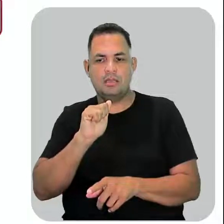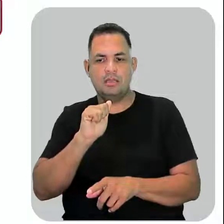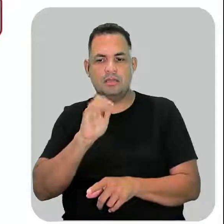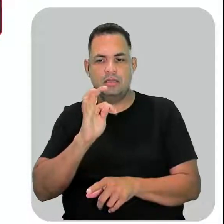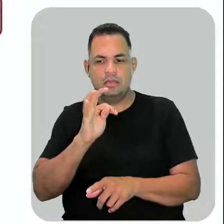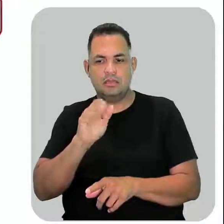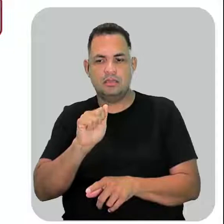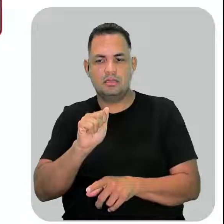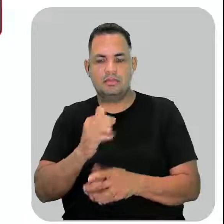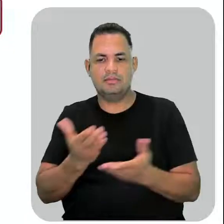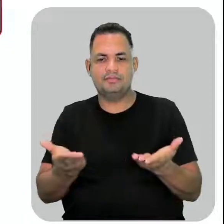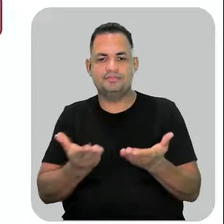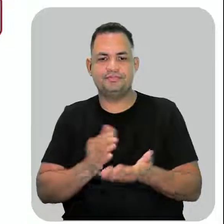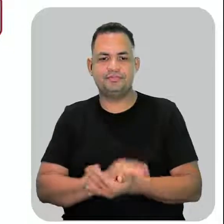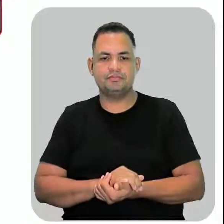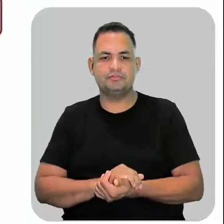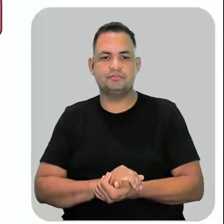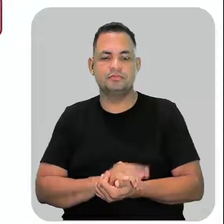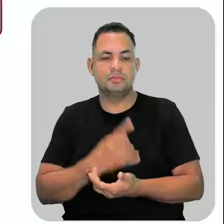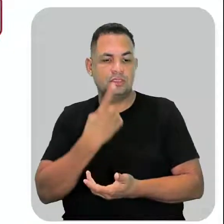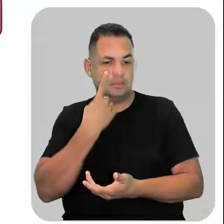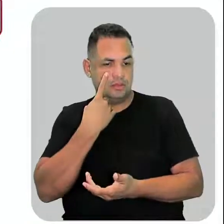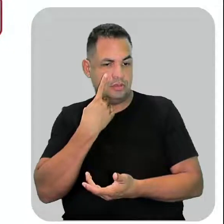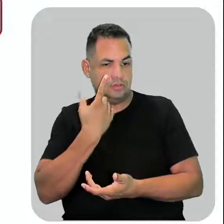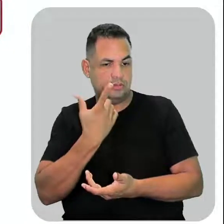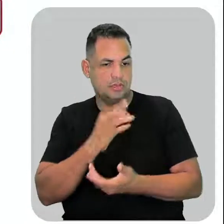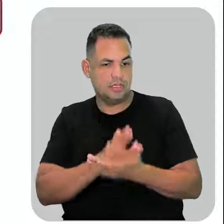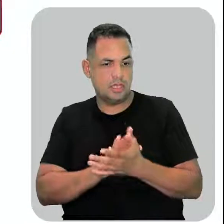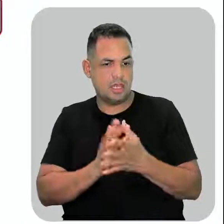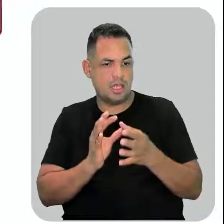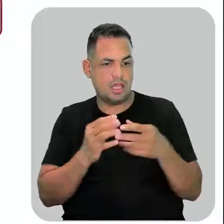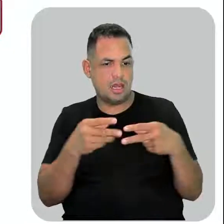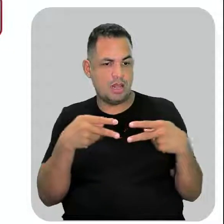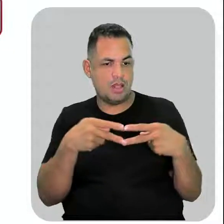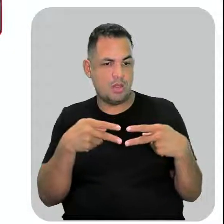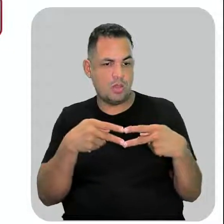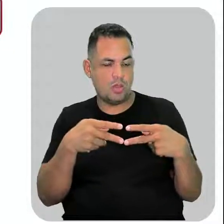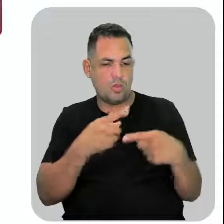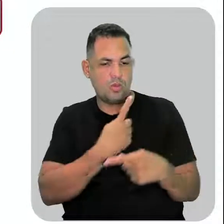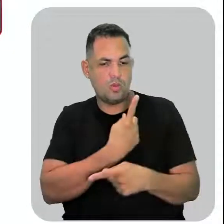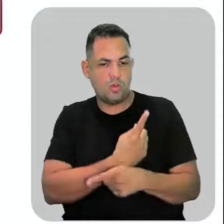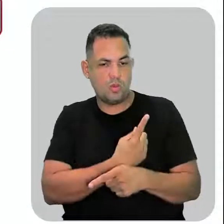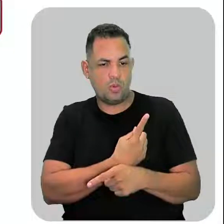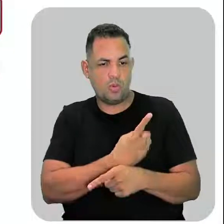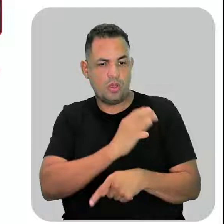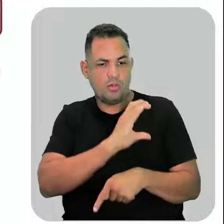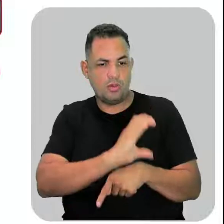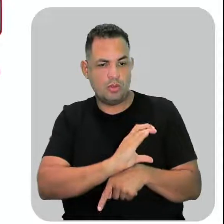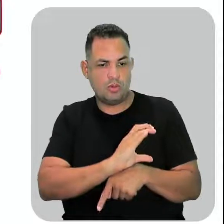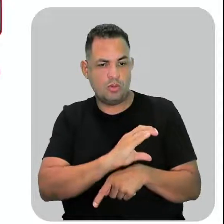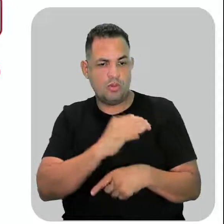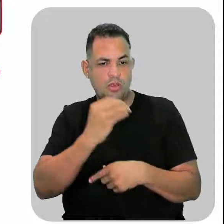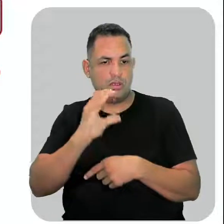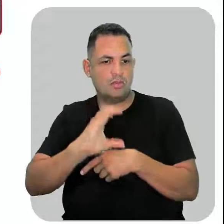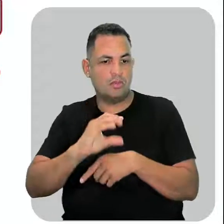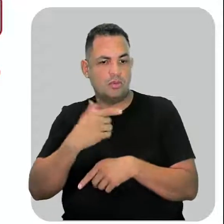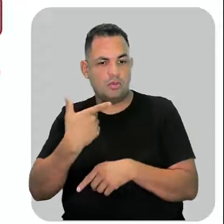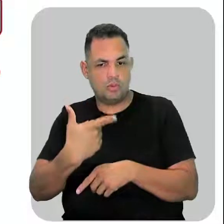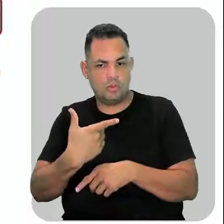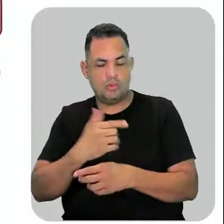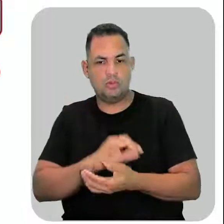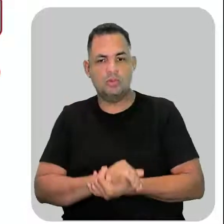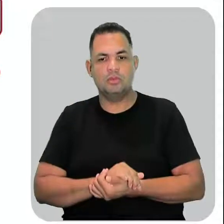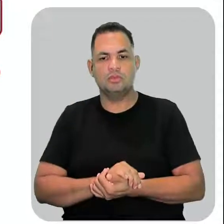identificar onde está a ligação dupla, no carbono 1 e carbono 2. Vai ficar como?